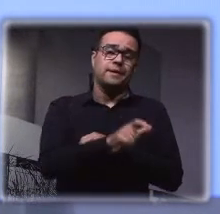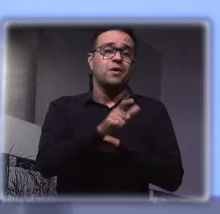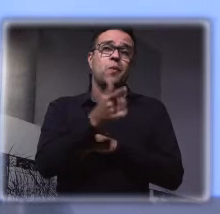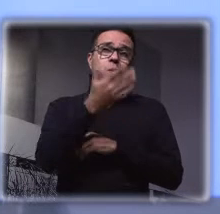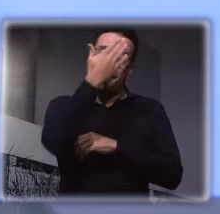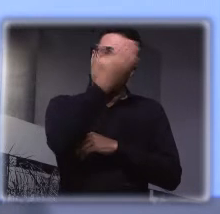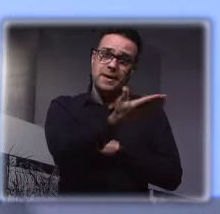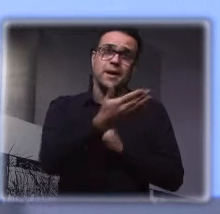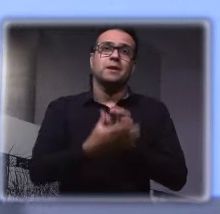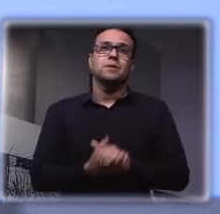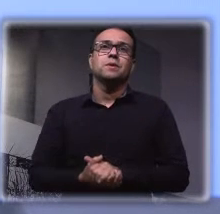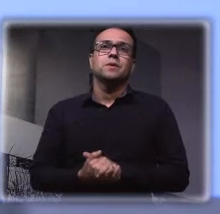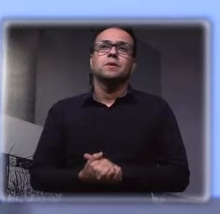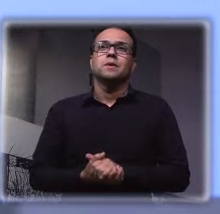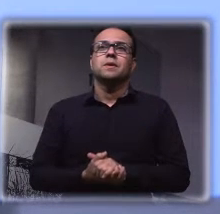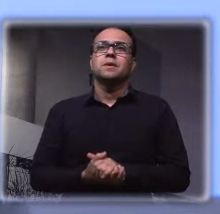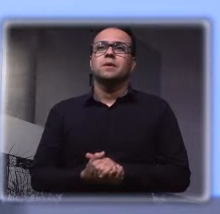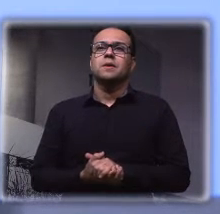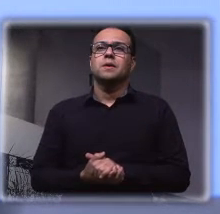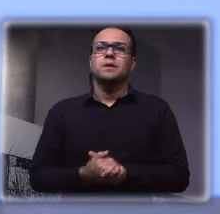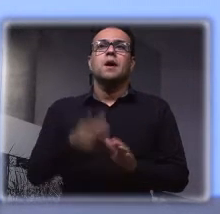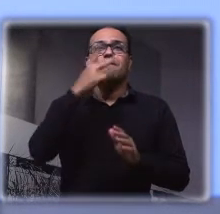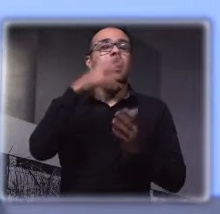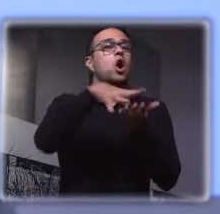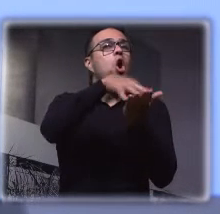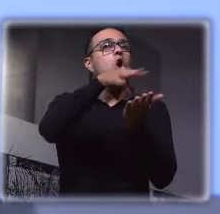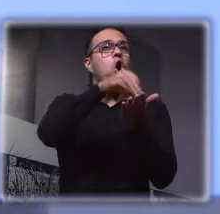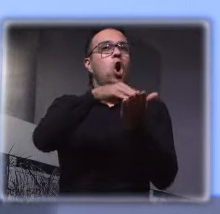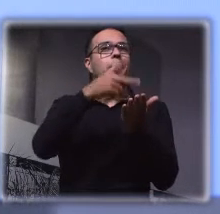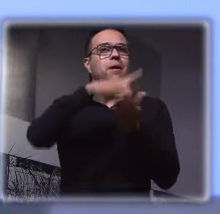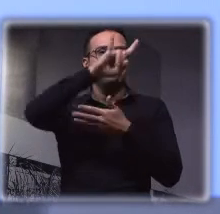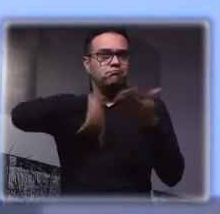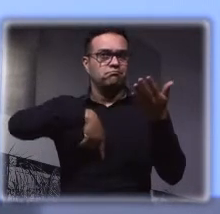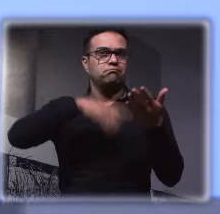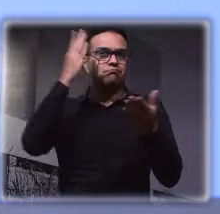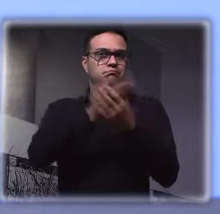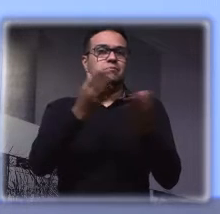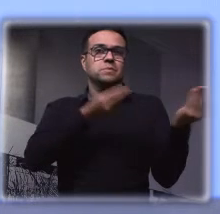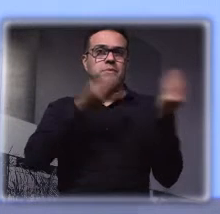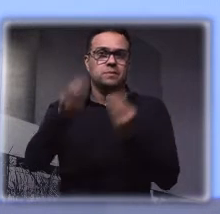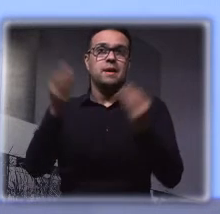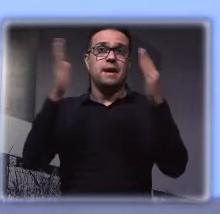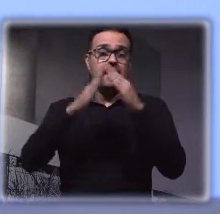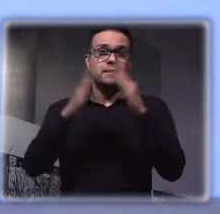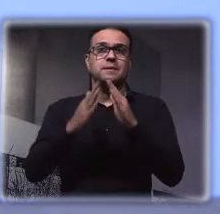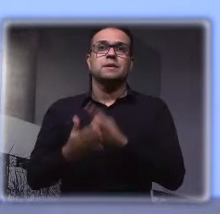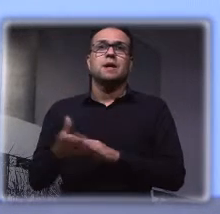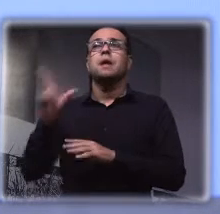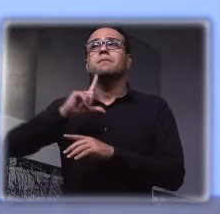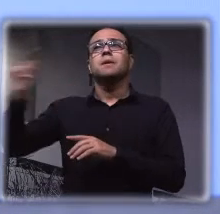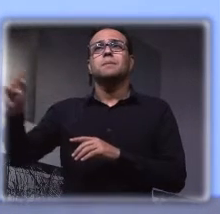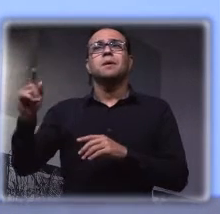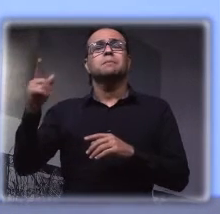muito obrigada, a senhora vai receber uma cópia da sentença na casa da senhora. E a Dona Maria sai de